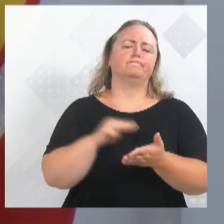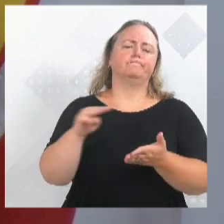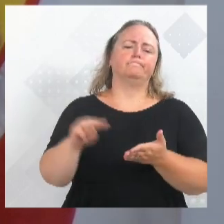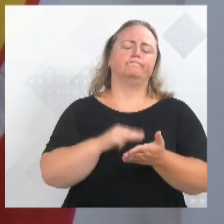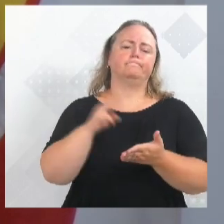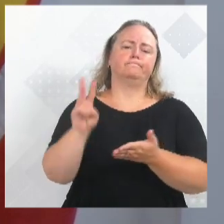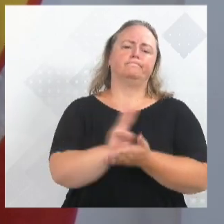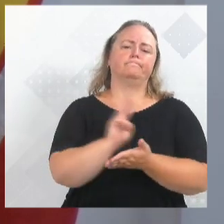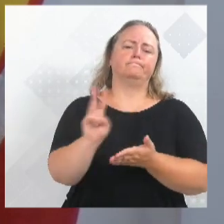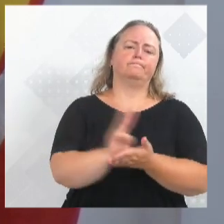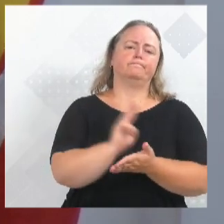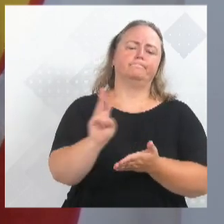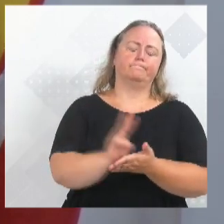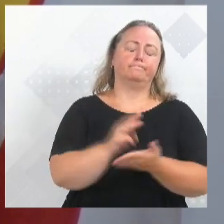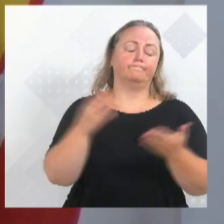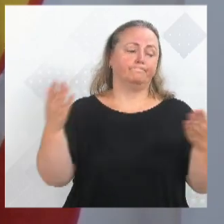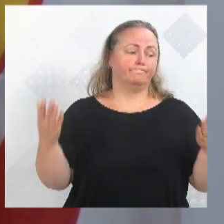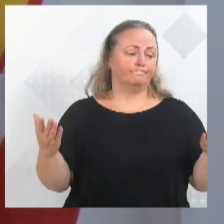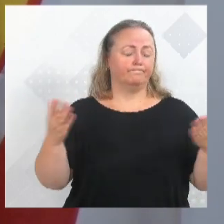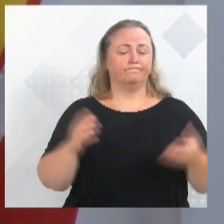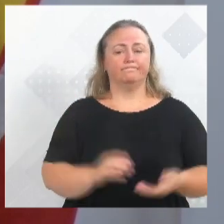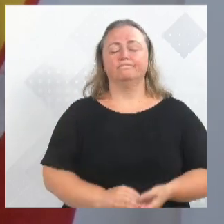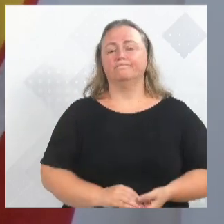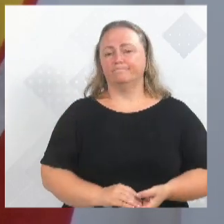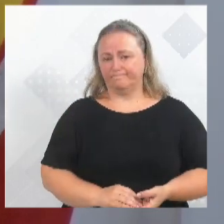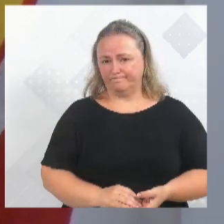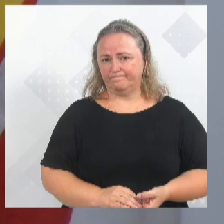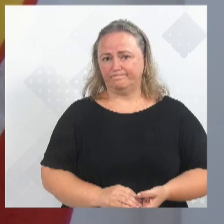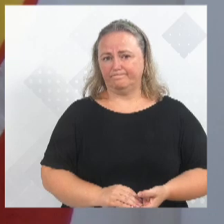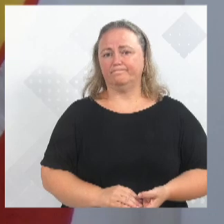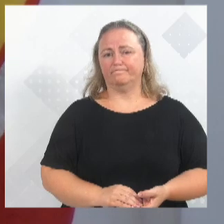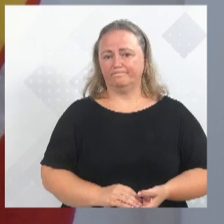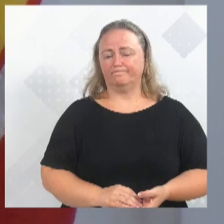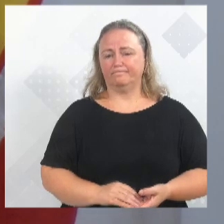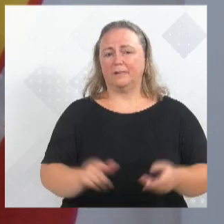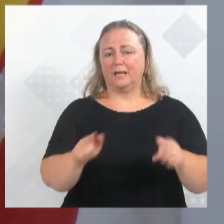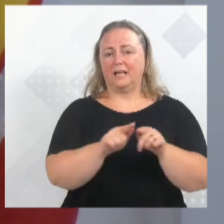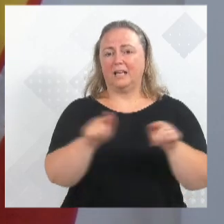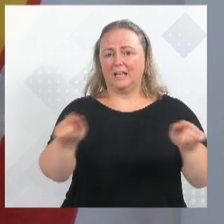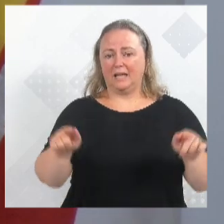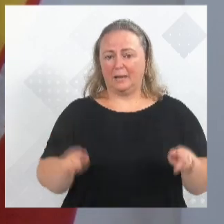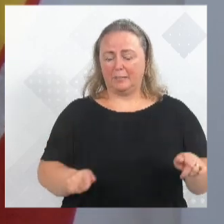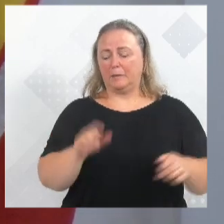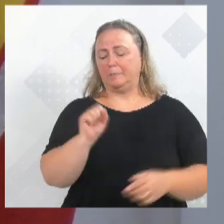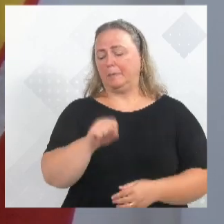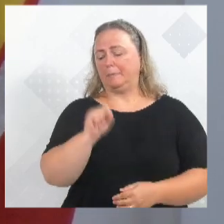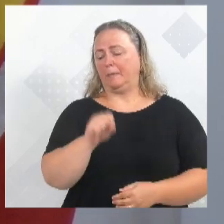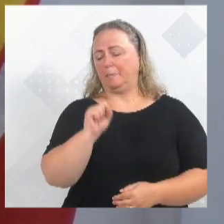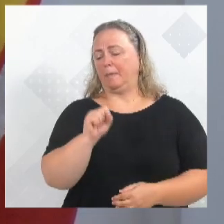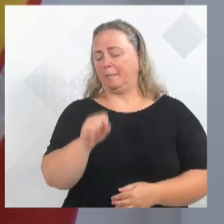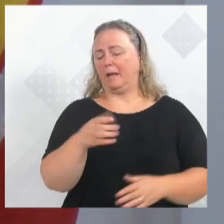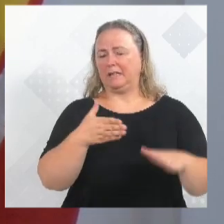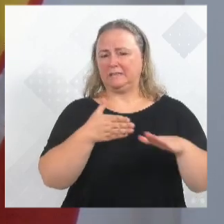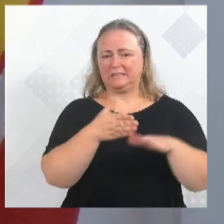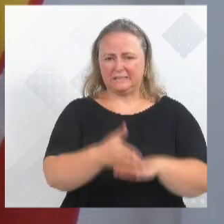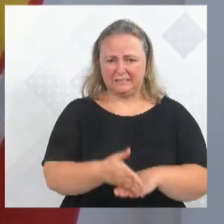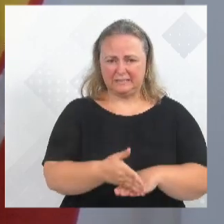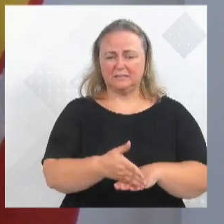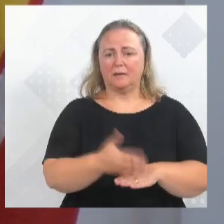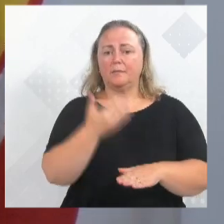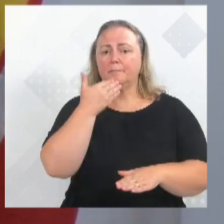WhatsApp Vereador Tuca bate no nosso gabinete Vereador Adrian depois vou conceder uma parte de vossa excelência